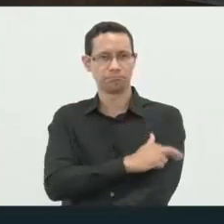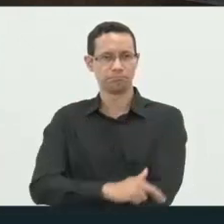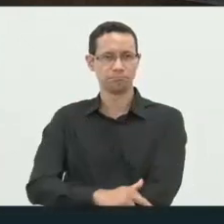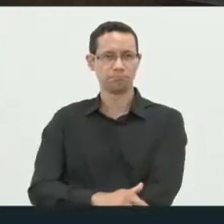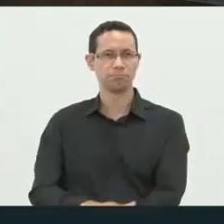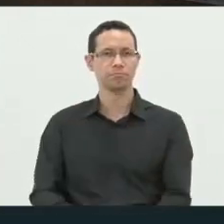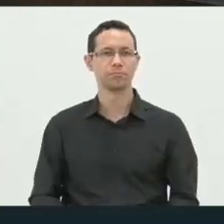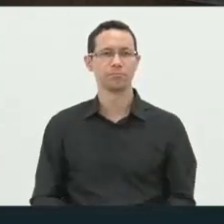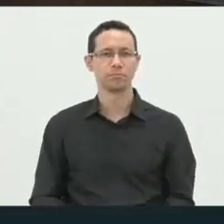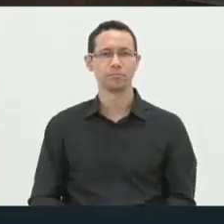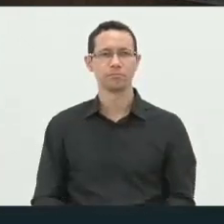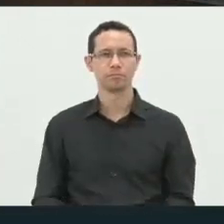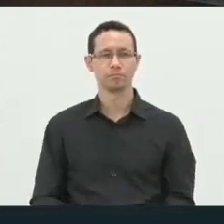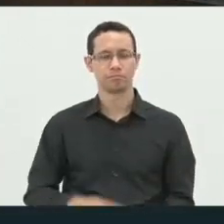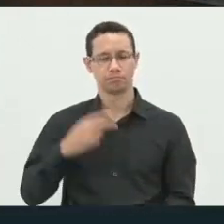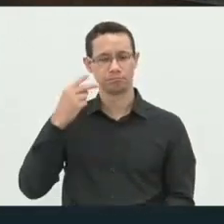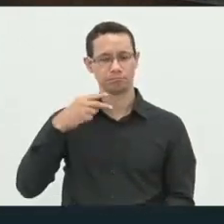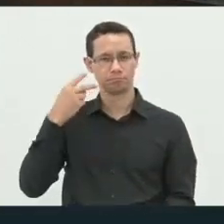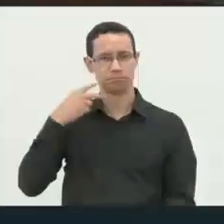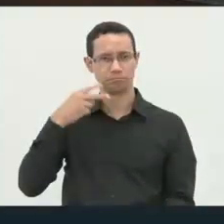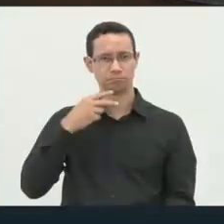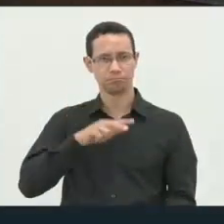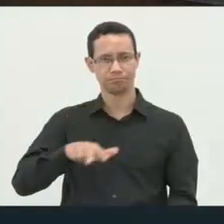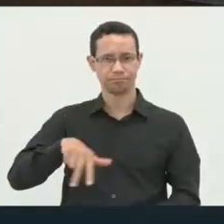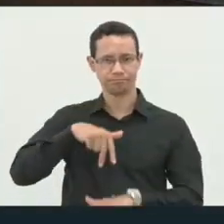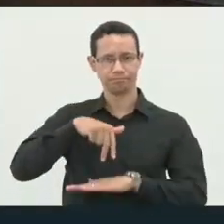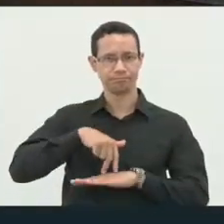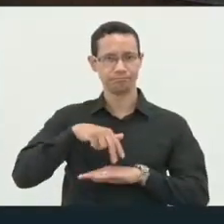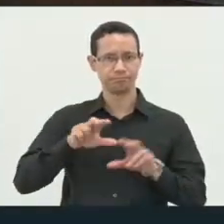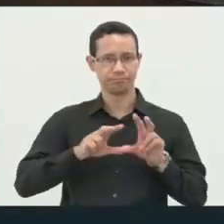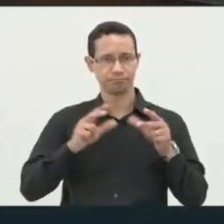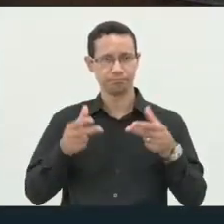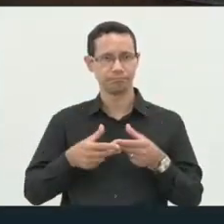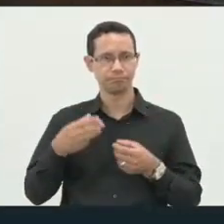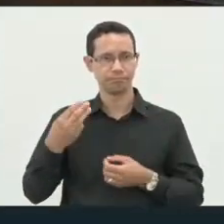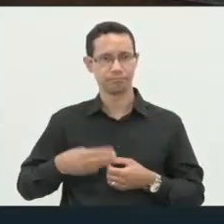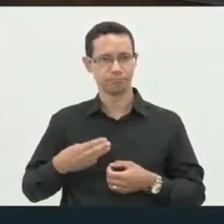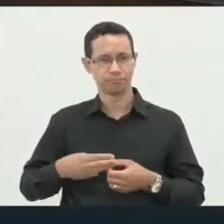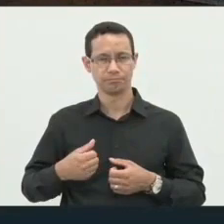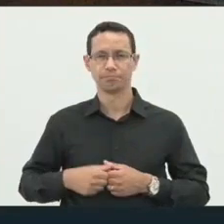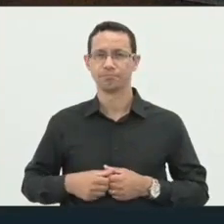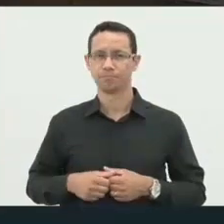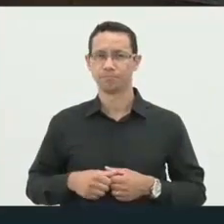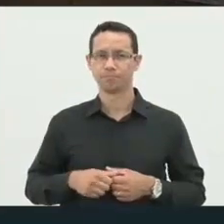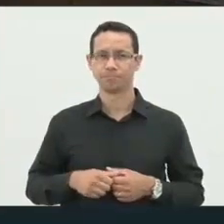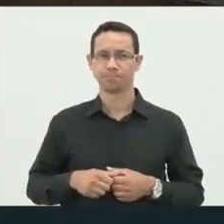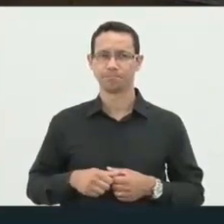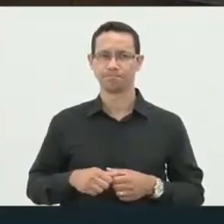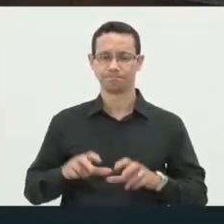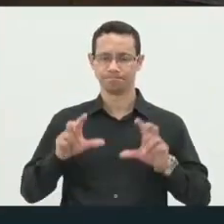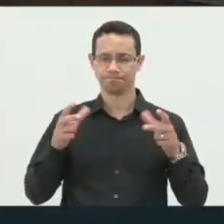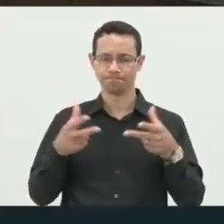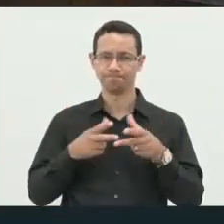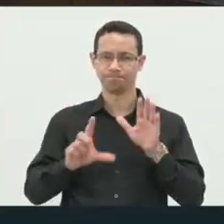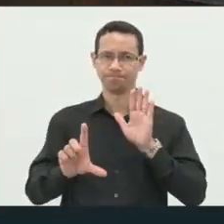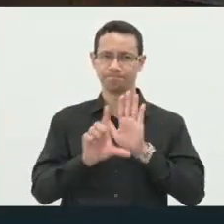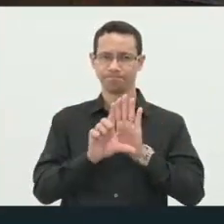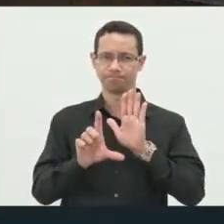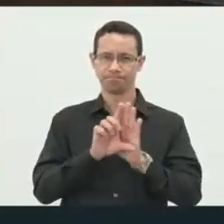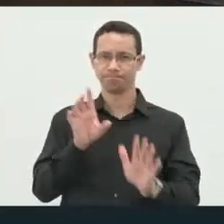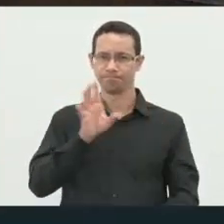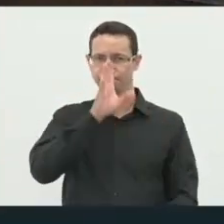um vereador E era uma Tribuna de uma câmara municipal de uma casa de leis proliferar palavras como